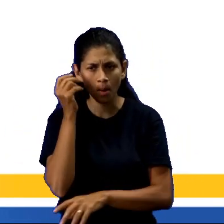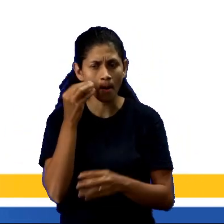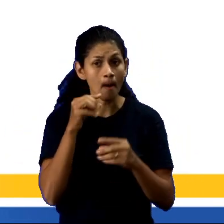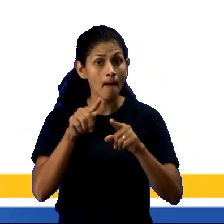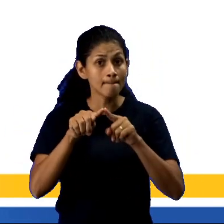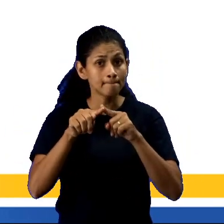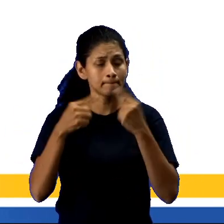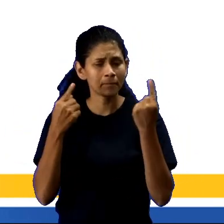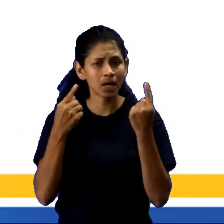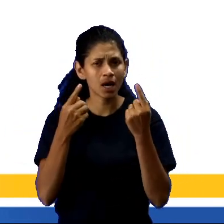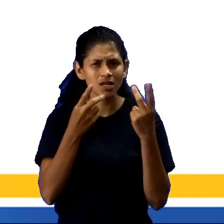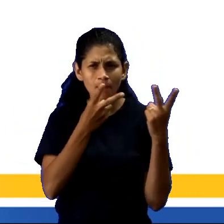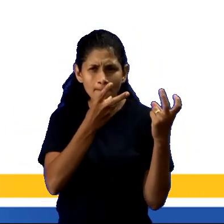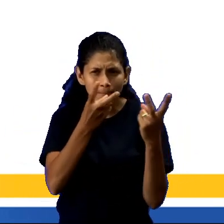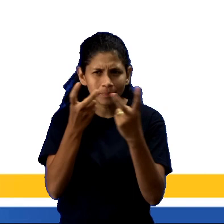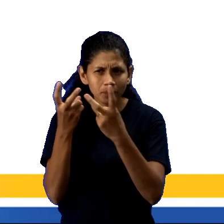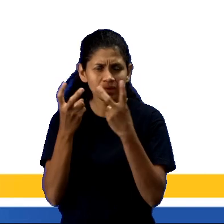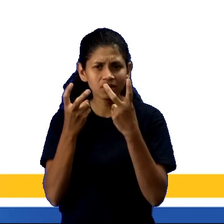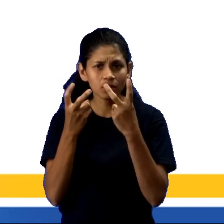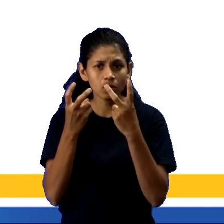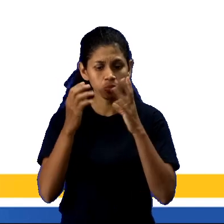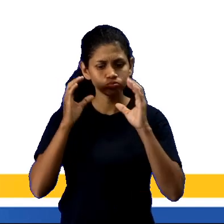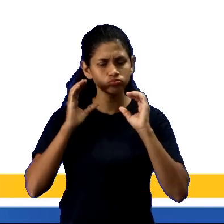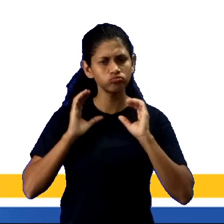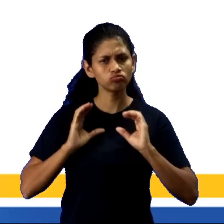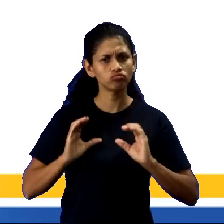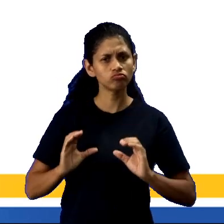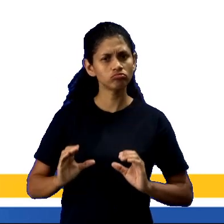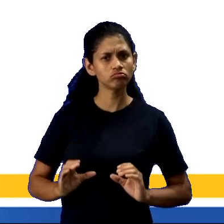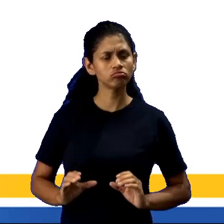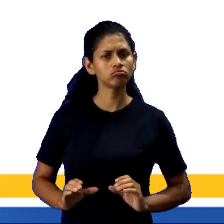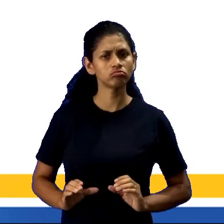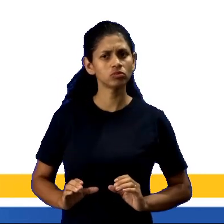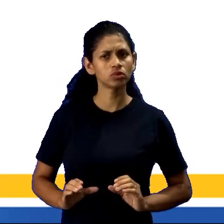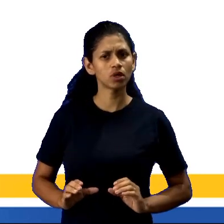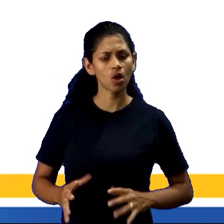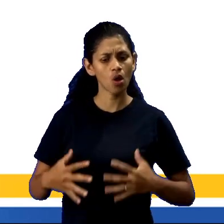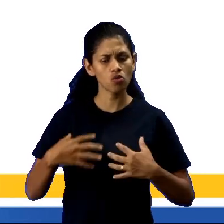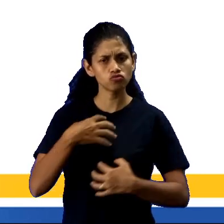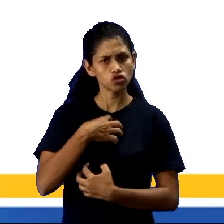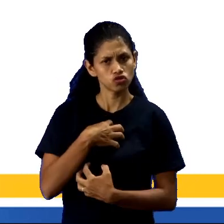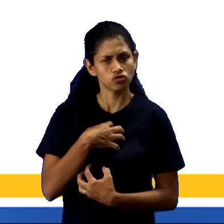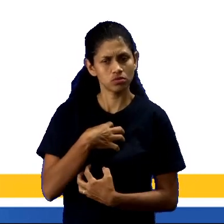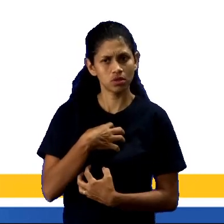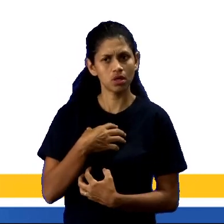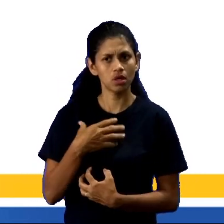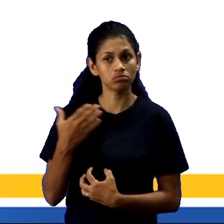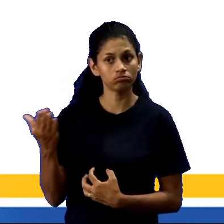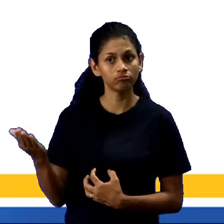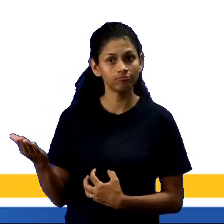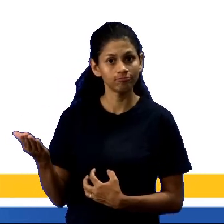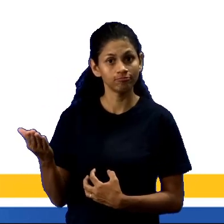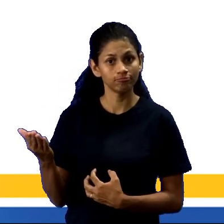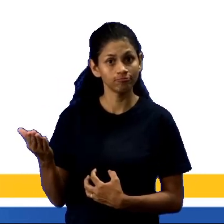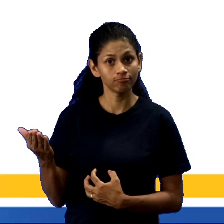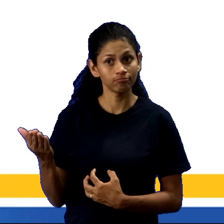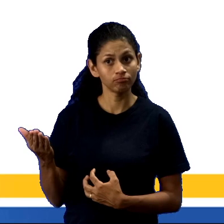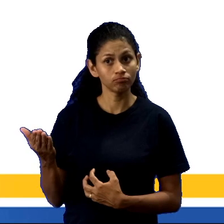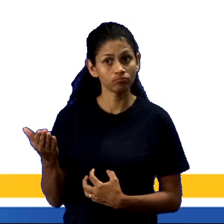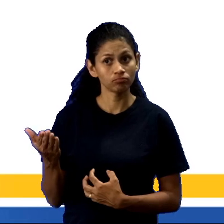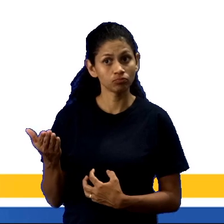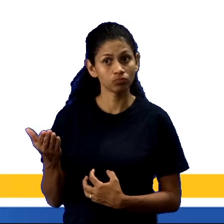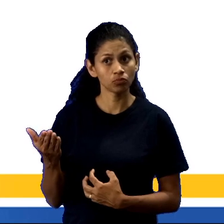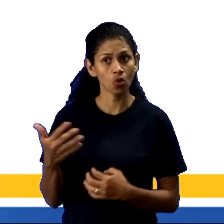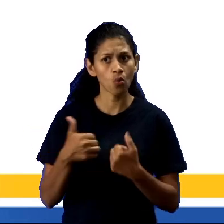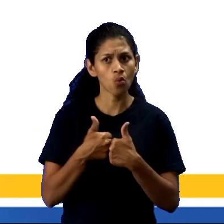de grande parte dessas pessoas nessa imagem. Como estão essas crianças no ônibus? Olha, a cabeça delas para o lado de fora